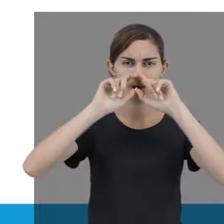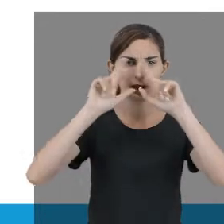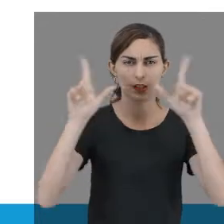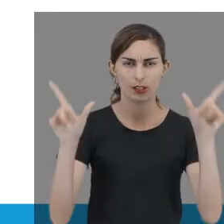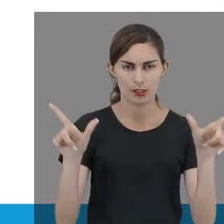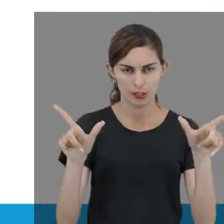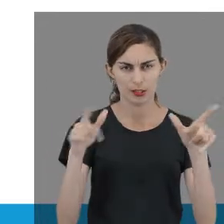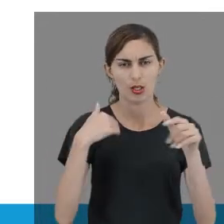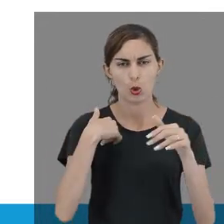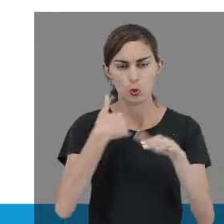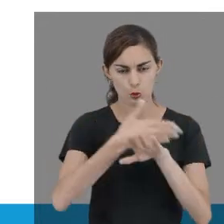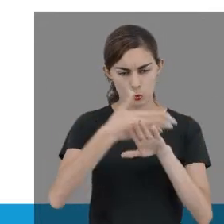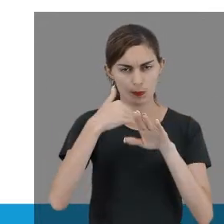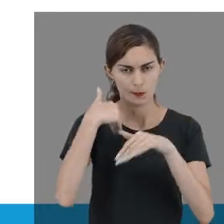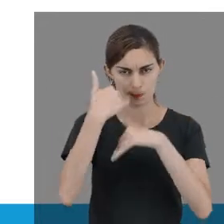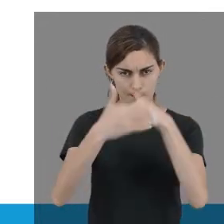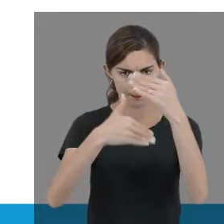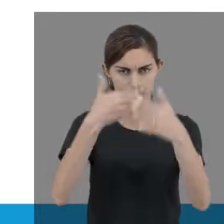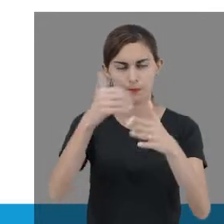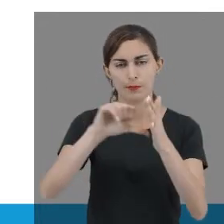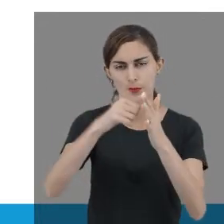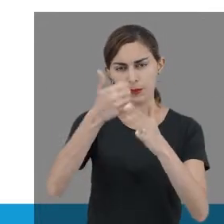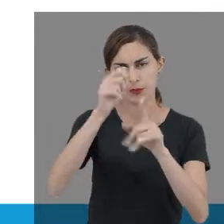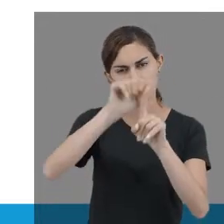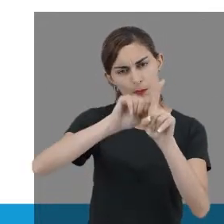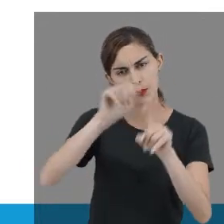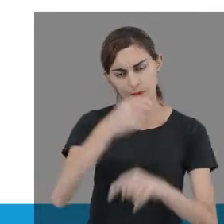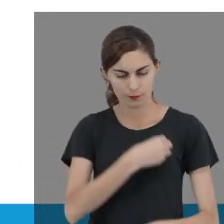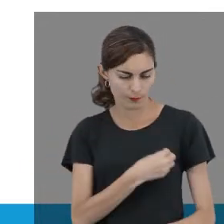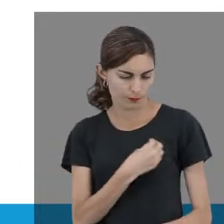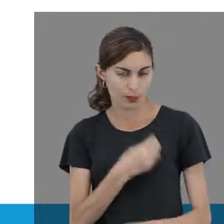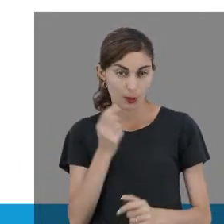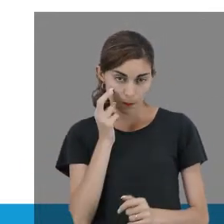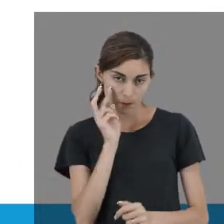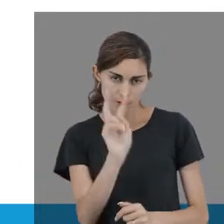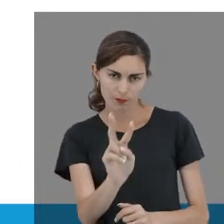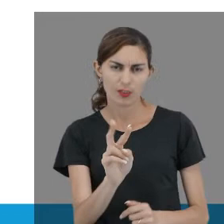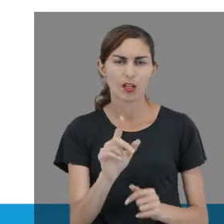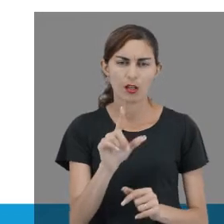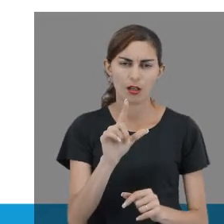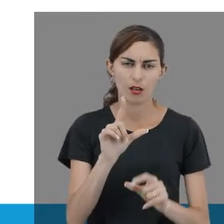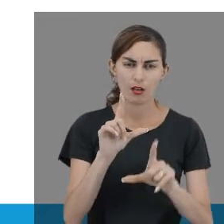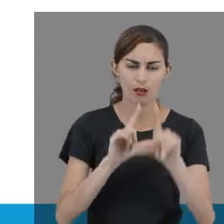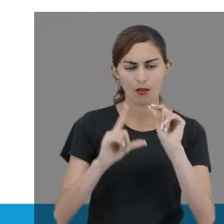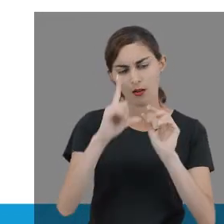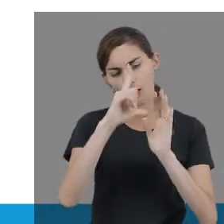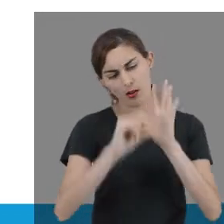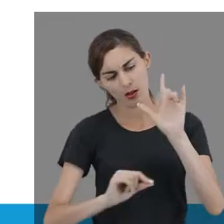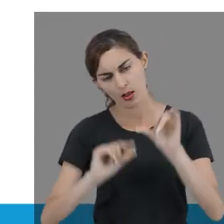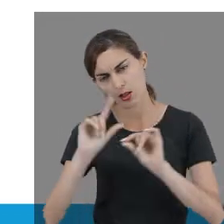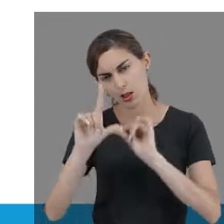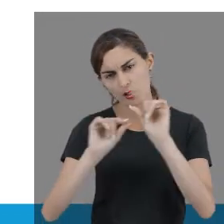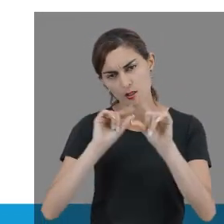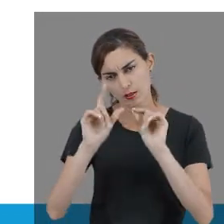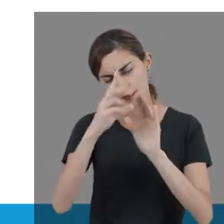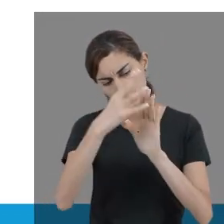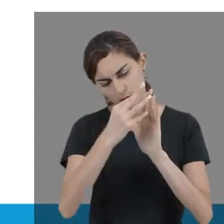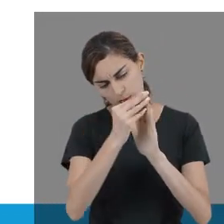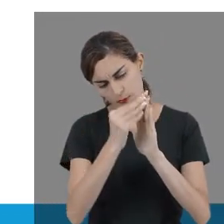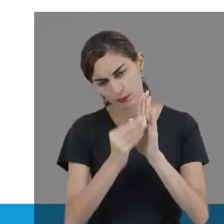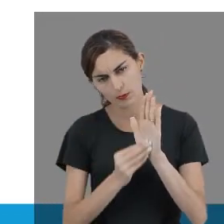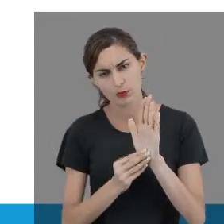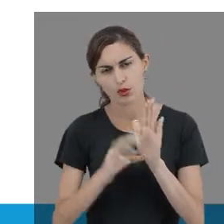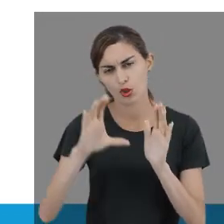Então aqui estão as alterações mais frequentes do primeiro mês de vida, né? Imagem a gente vê o que mais?